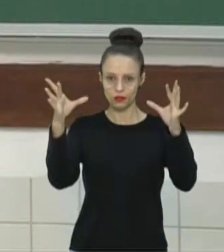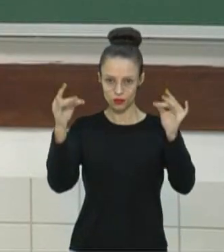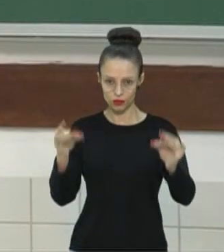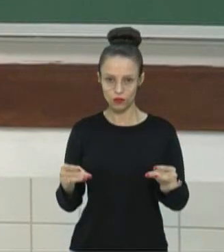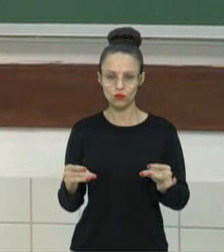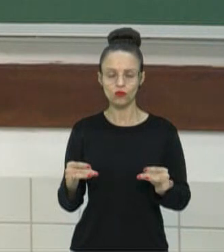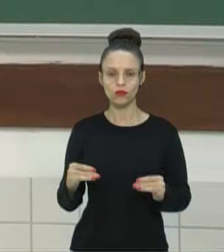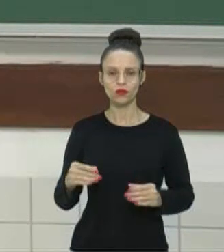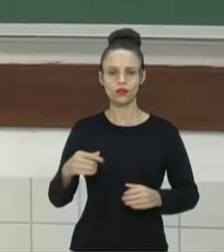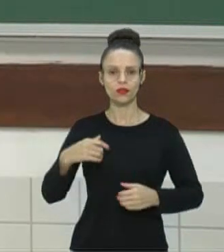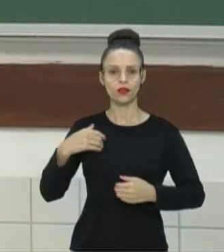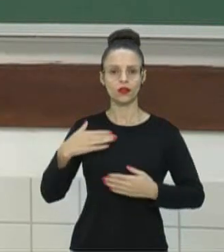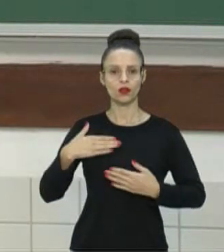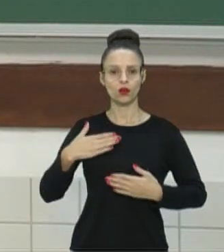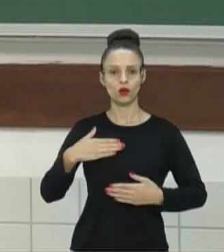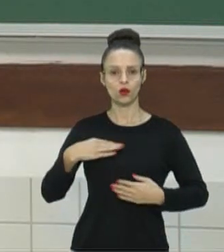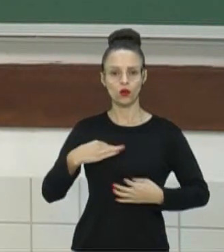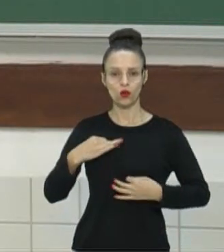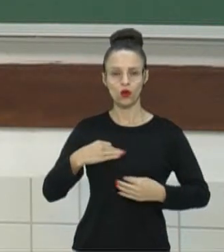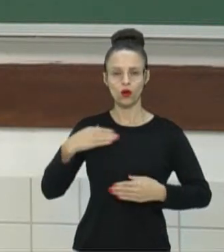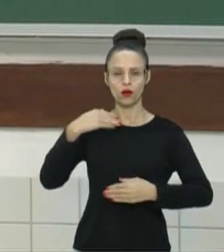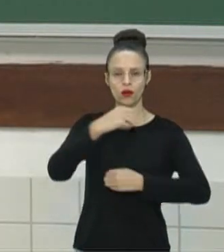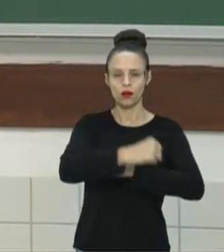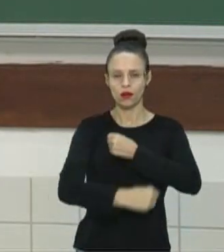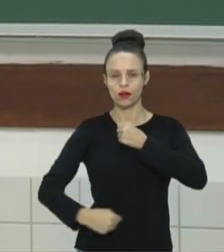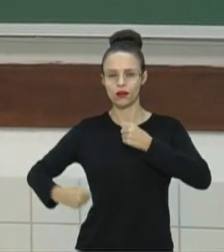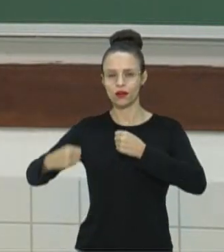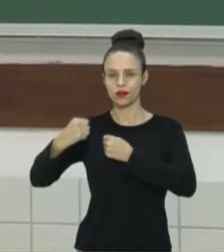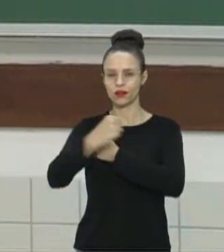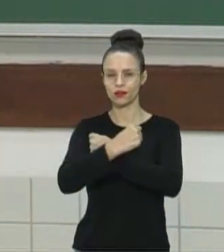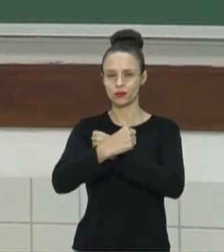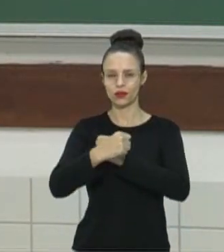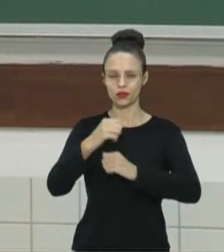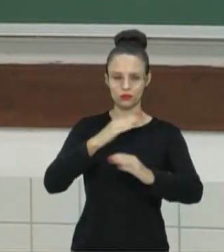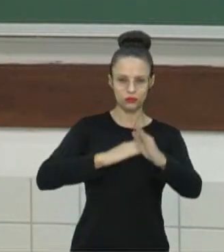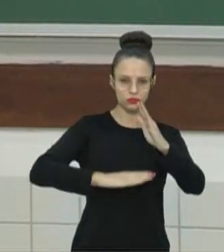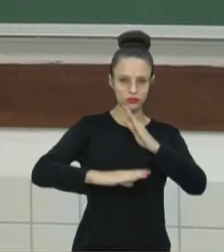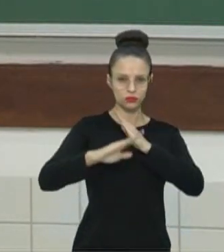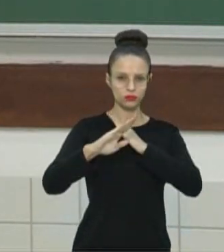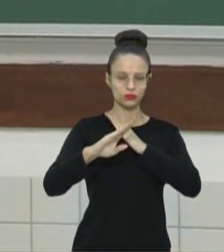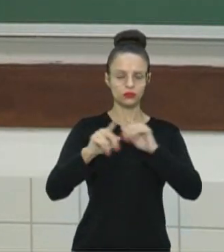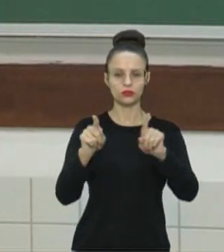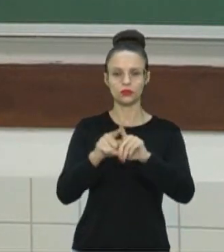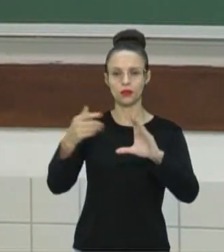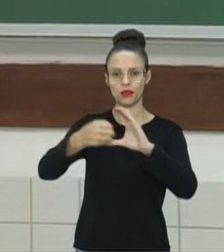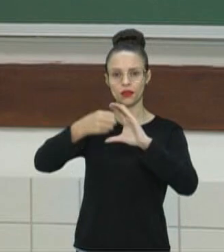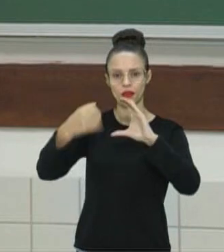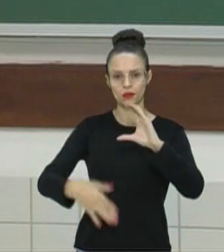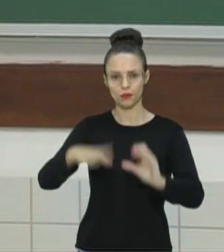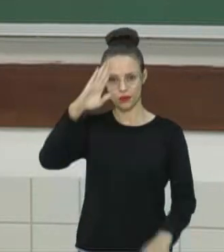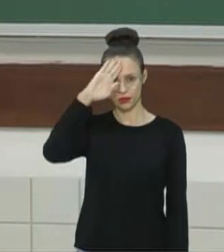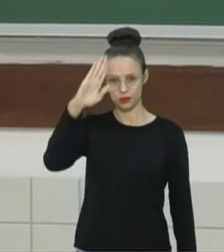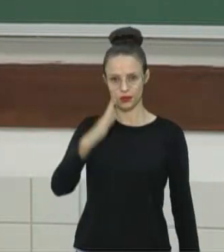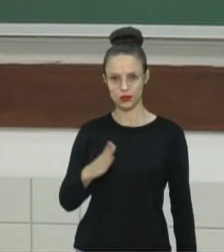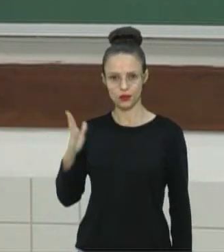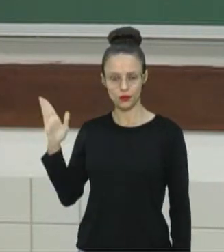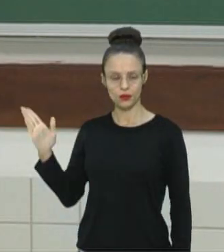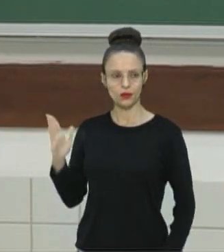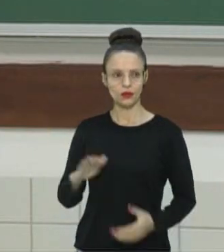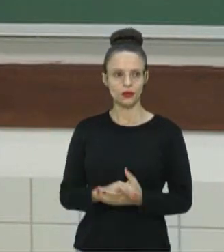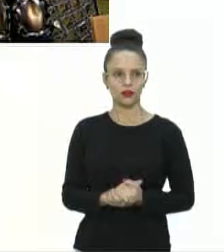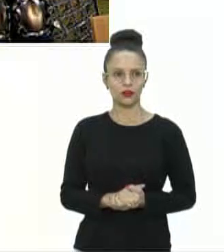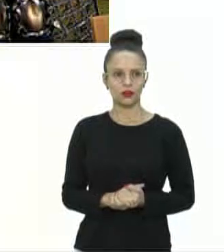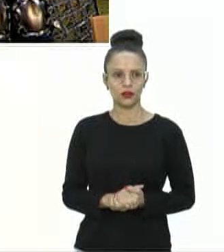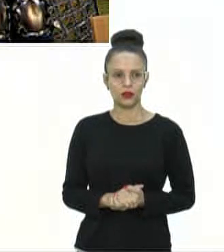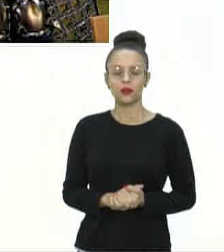da armadura dos samurais e as suas principais características, né?